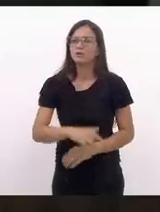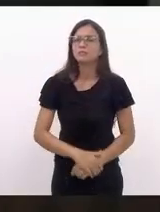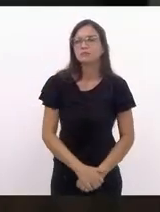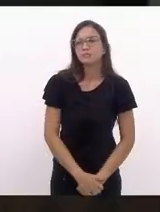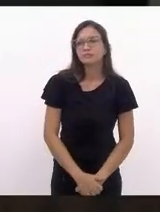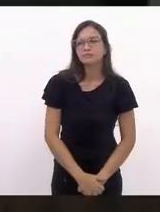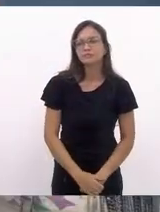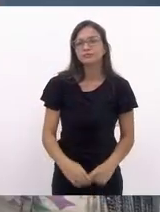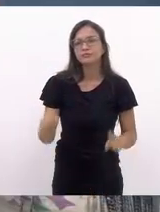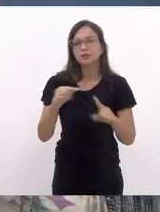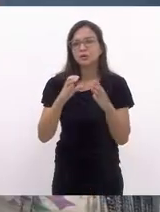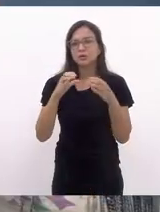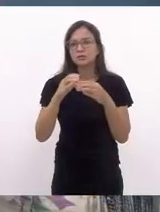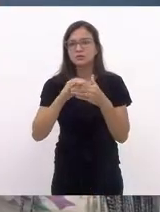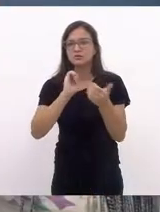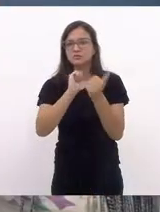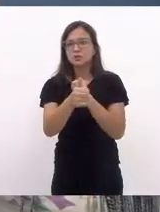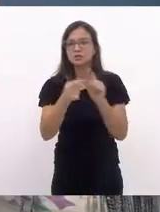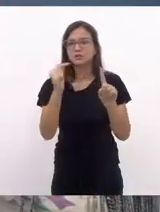Ronaldo akita